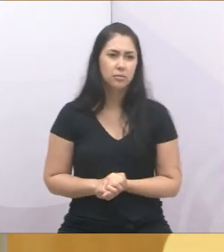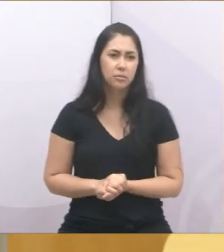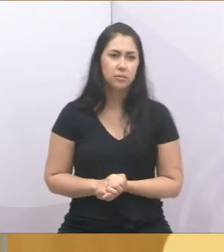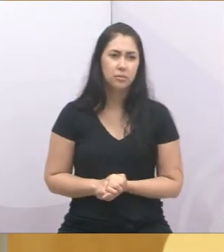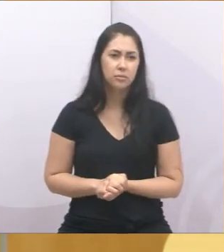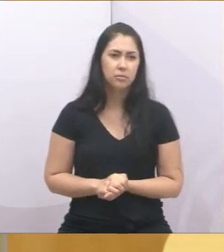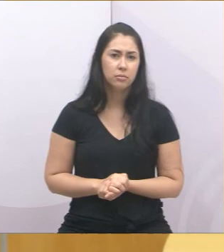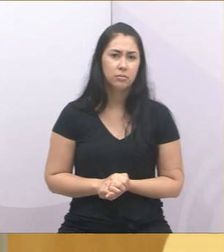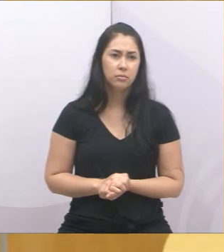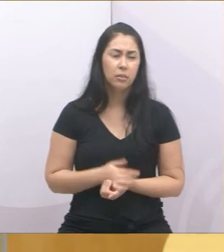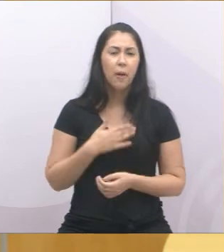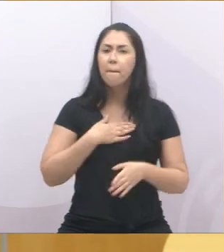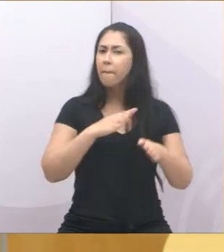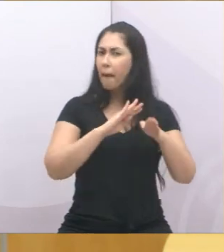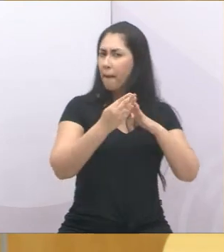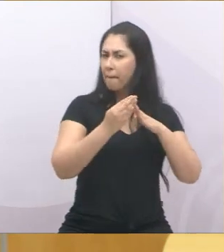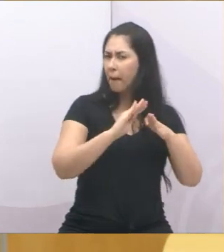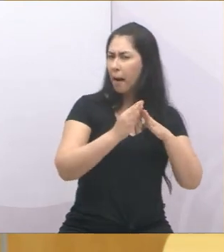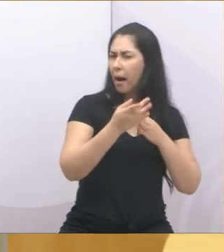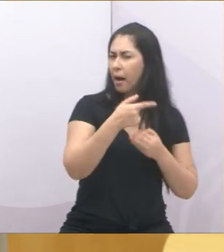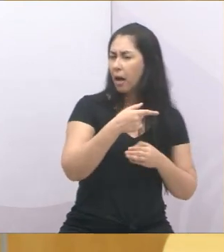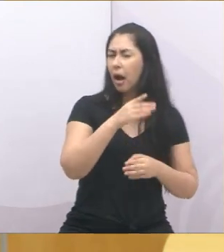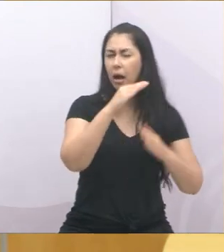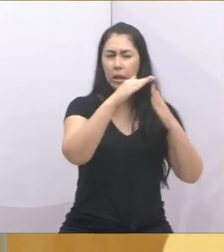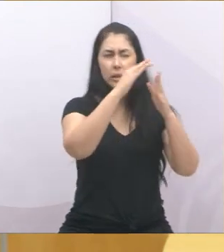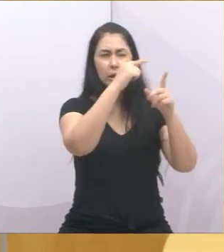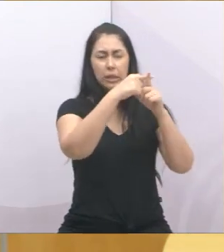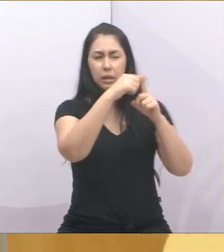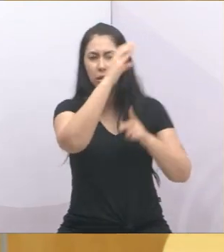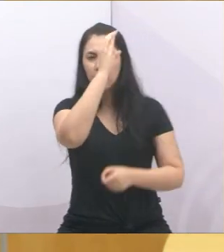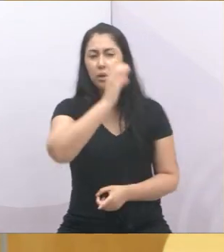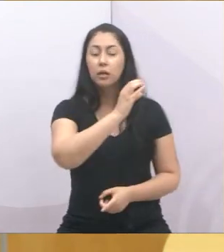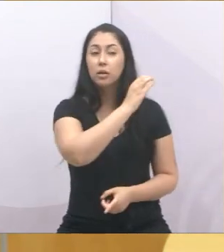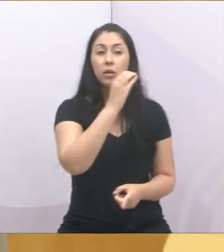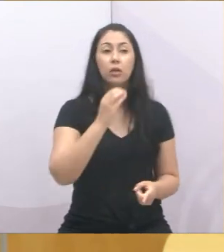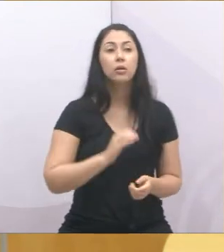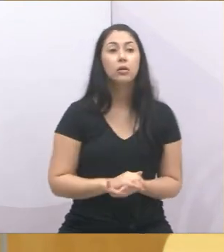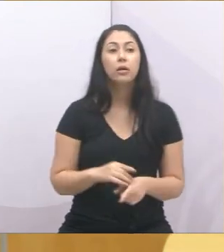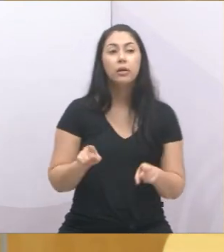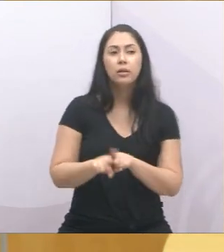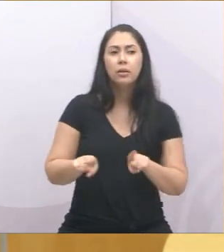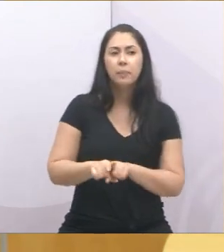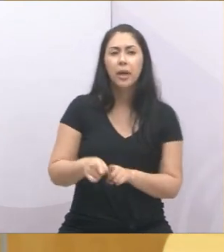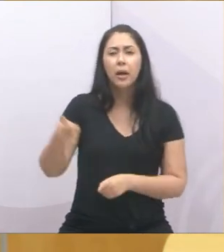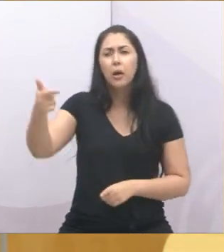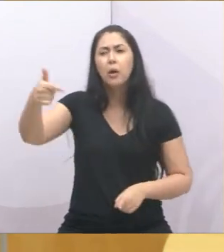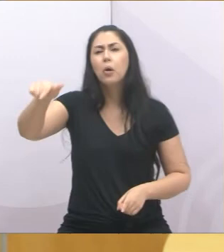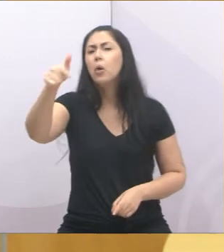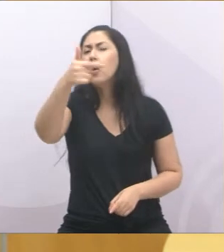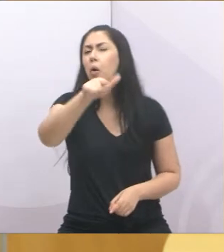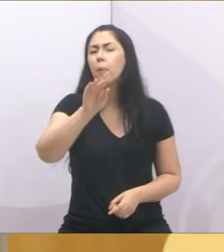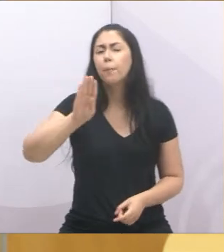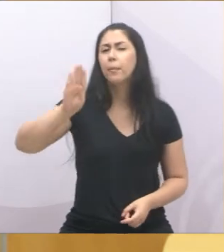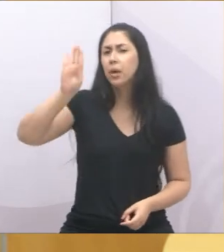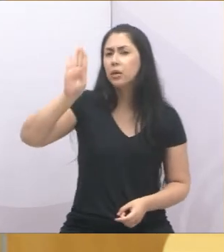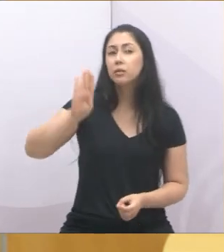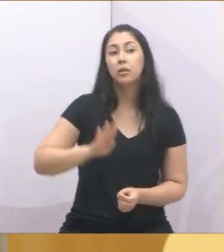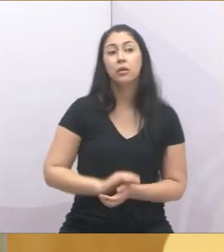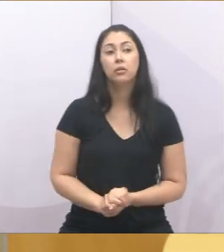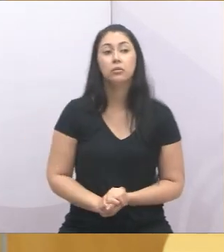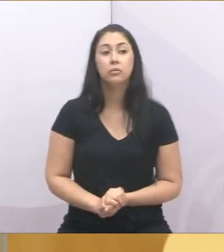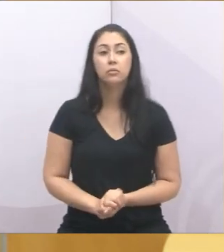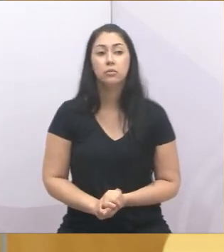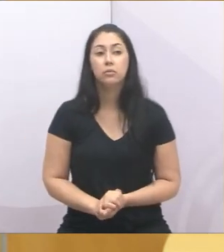a região da minha paróquia, do Jardim Paraíso, e aí eu vou dizer até de outros candidatos também da região da cidade de Salvador, da paróquia São José